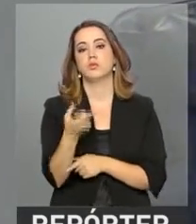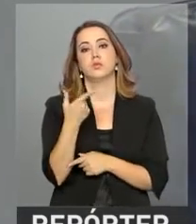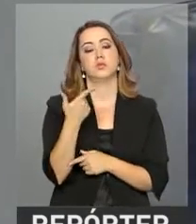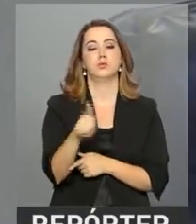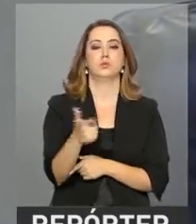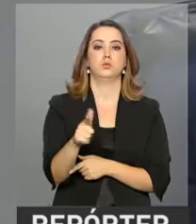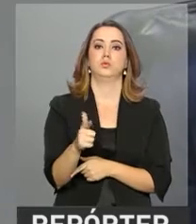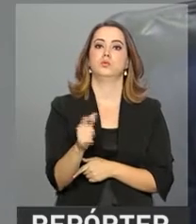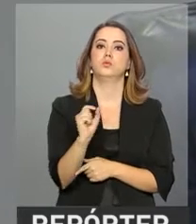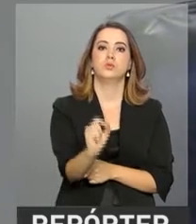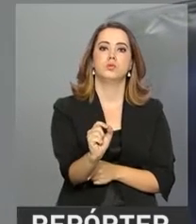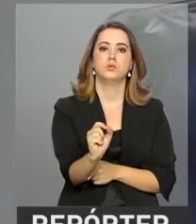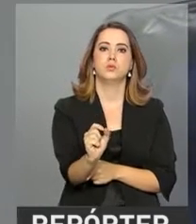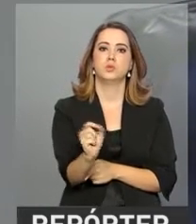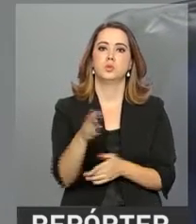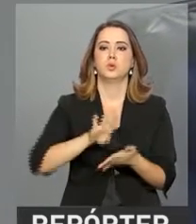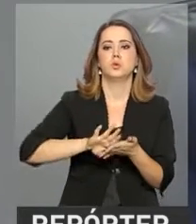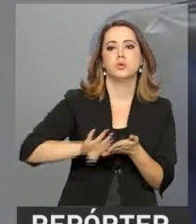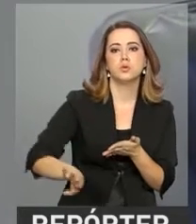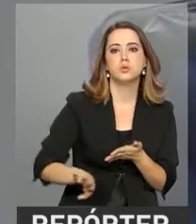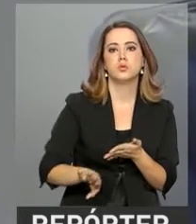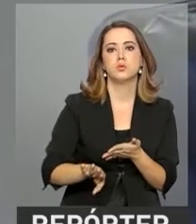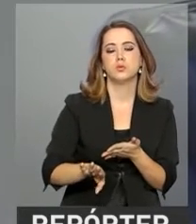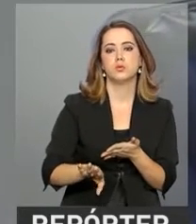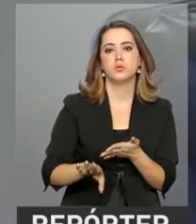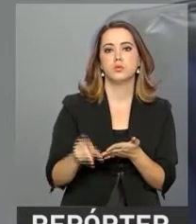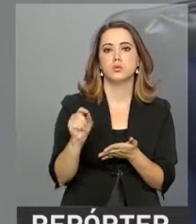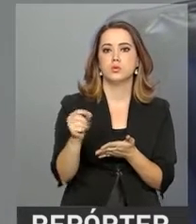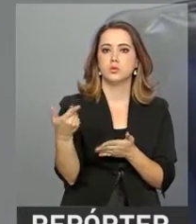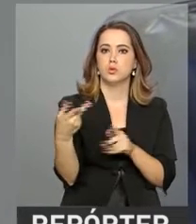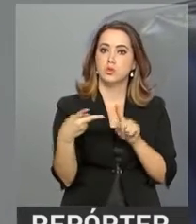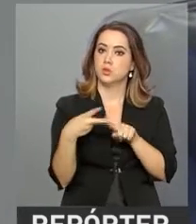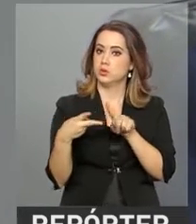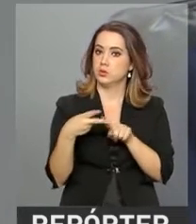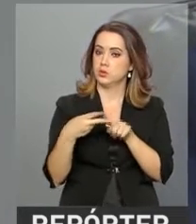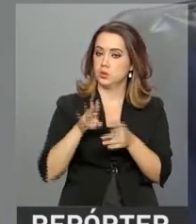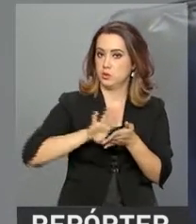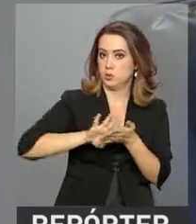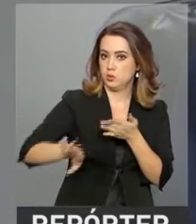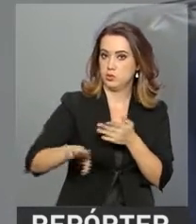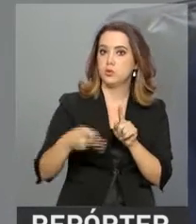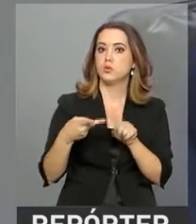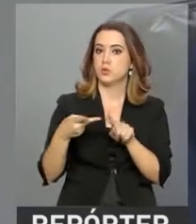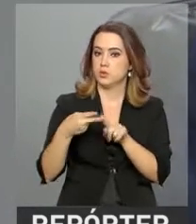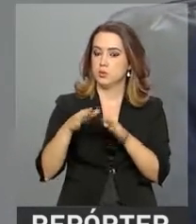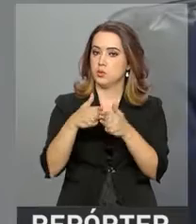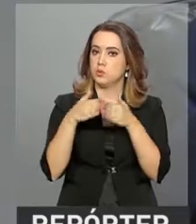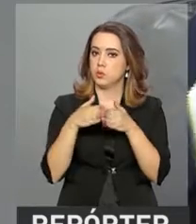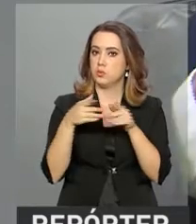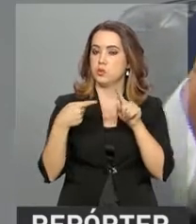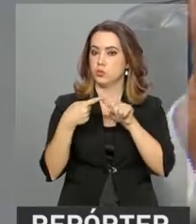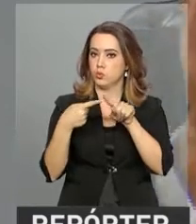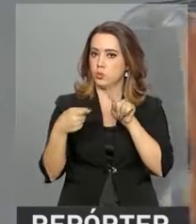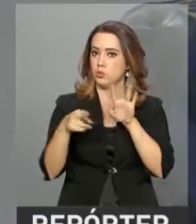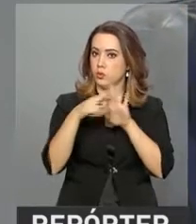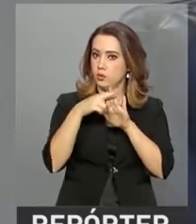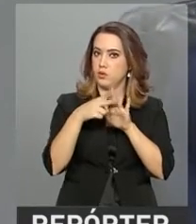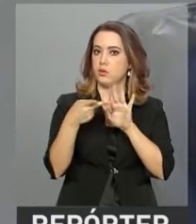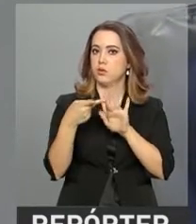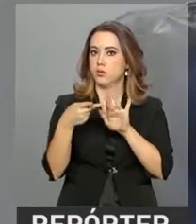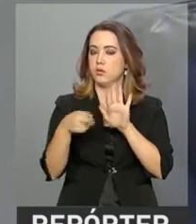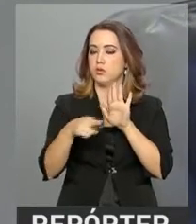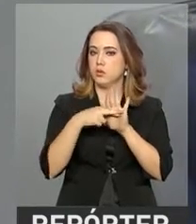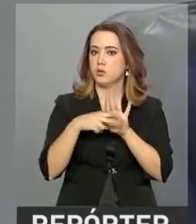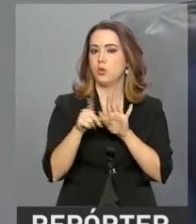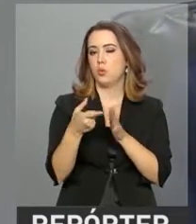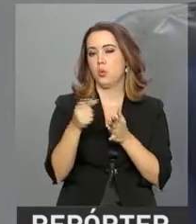houve uma retirada da segunda conta partida e muito menos à primeira ou um fraqueado imento